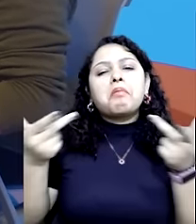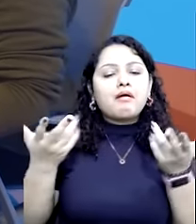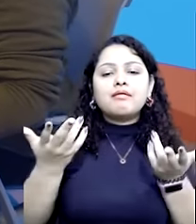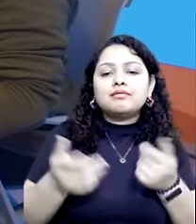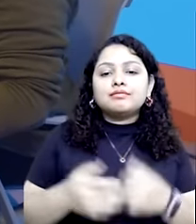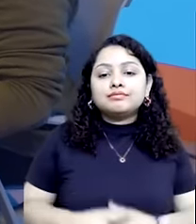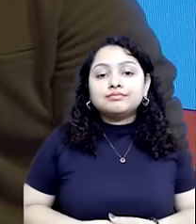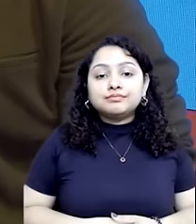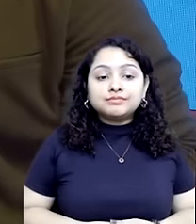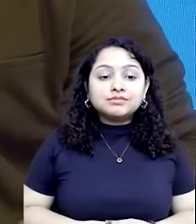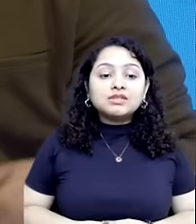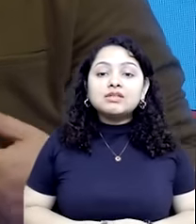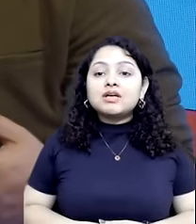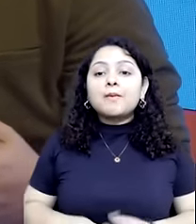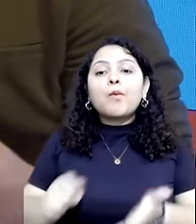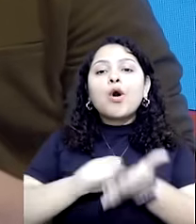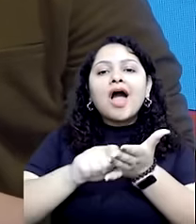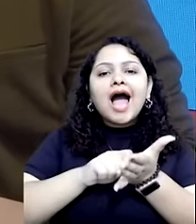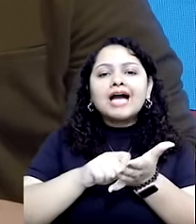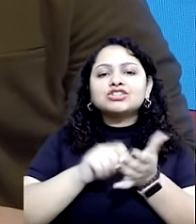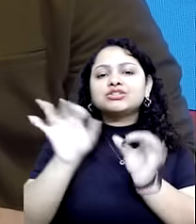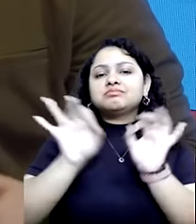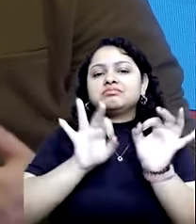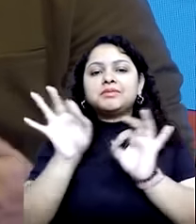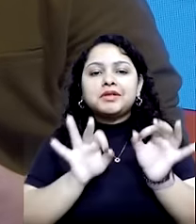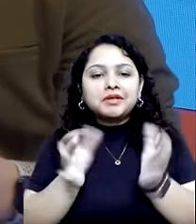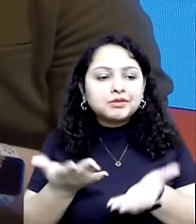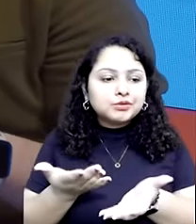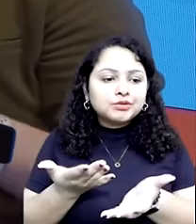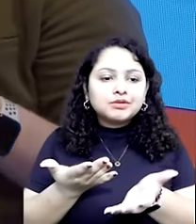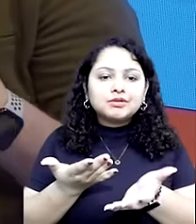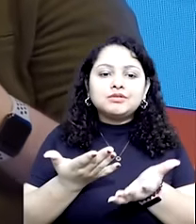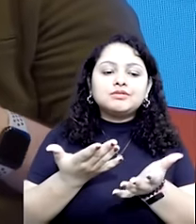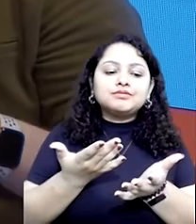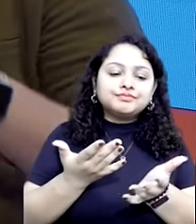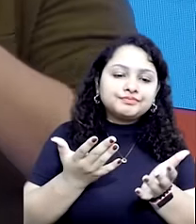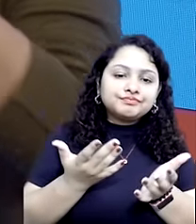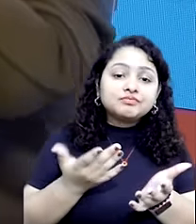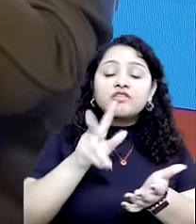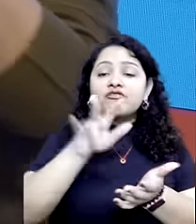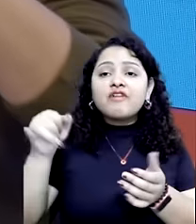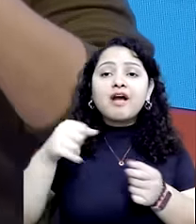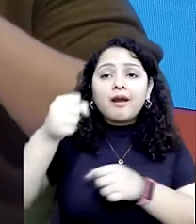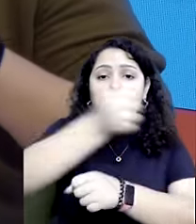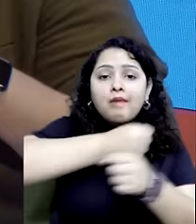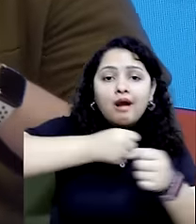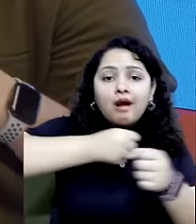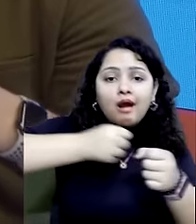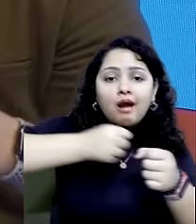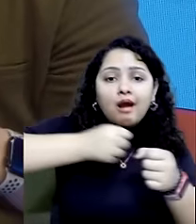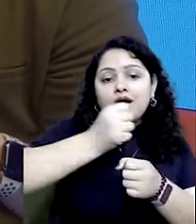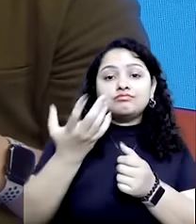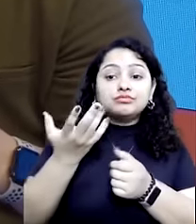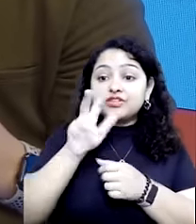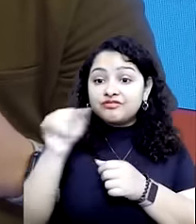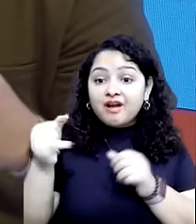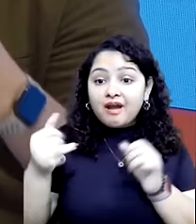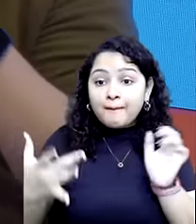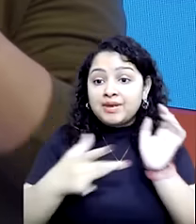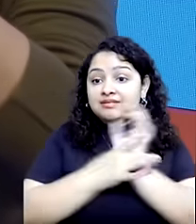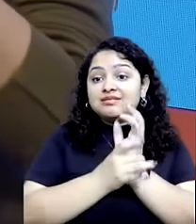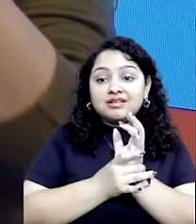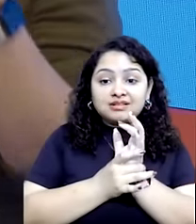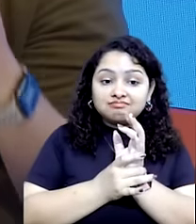vai colocar borracha calçando uma peça que precisa ficar numa determinada posição você vai amarrar alguma coisa você vai prender